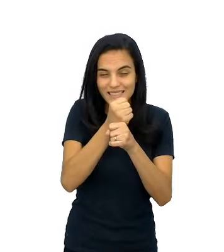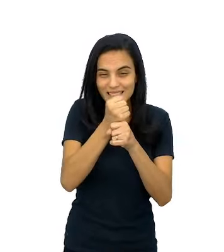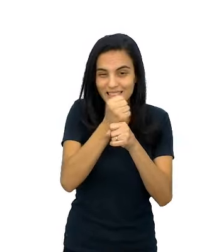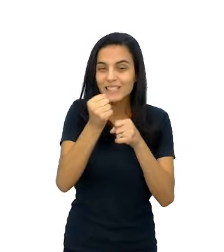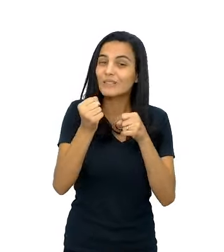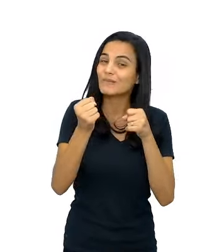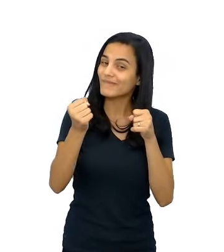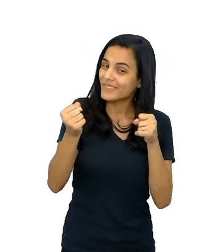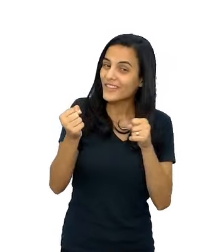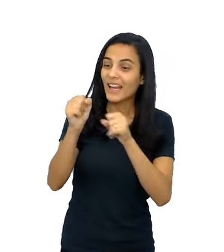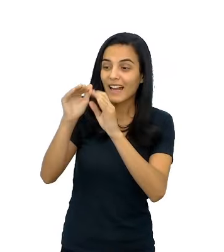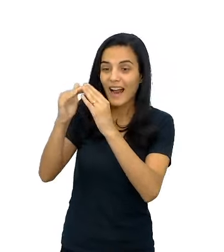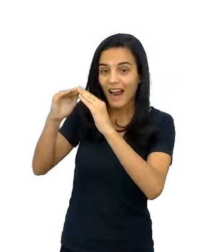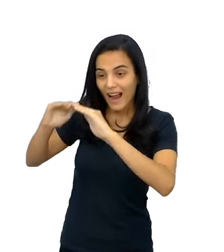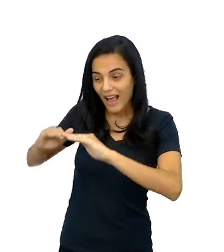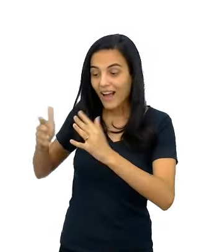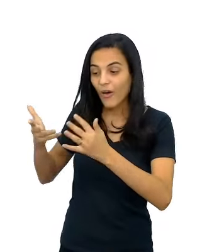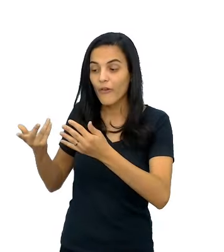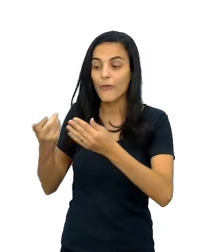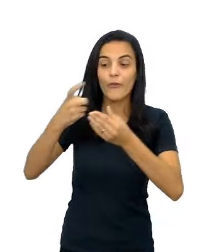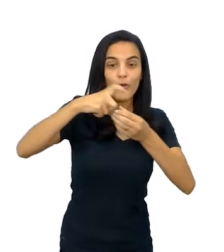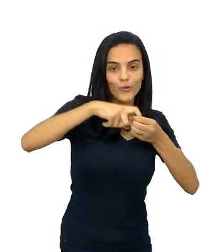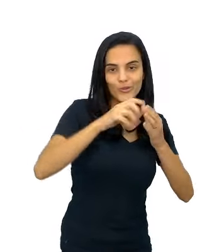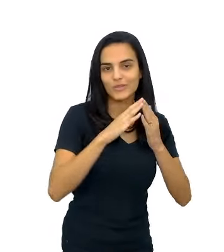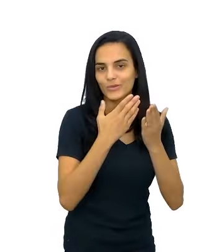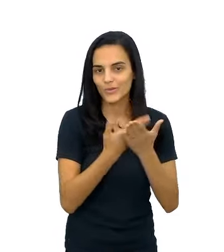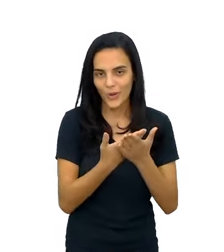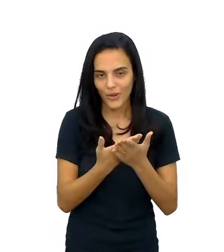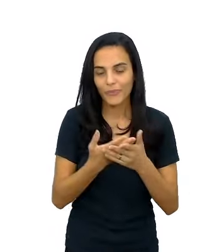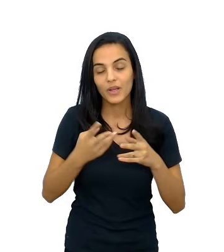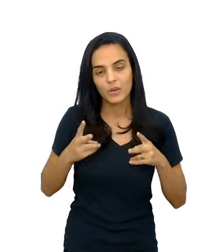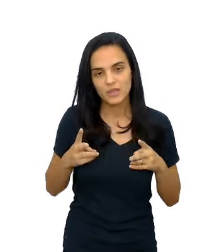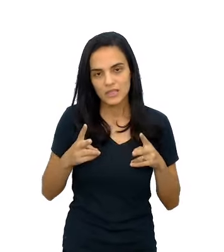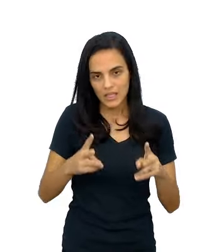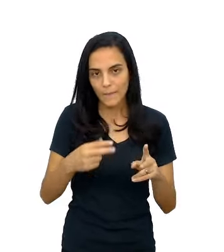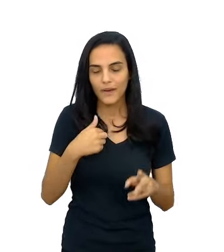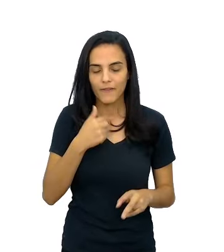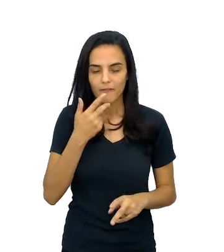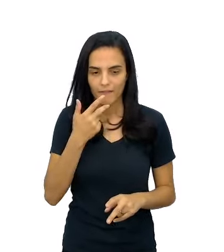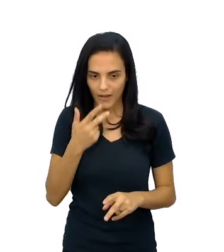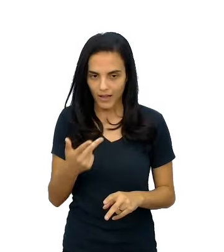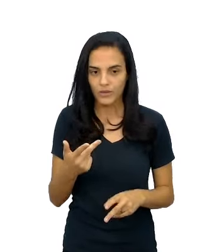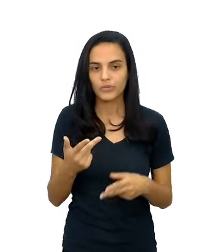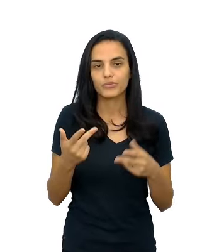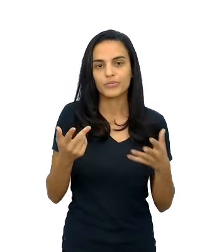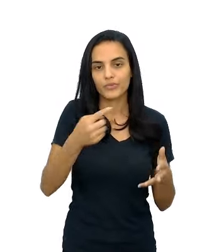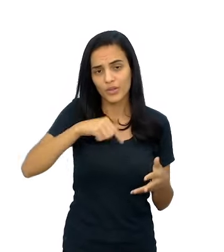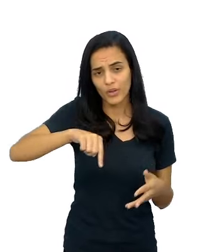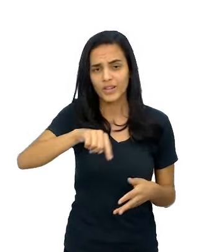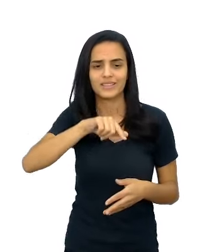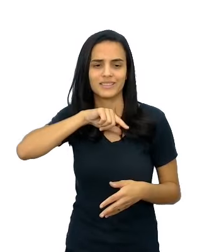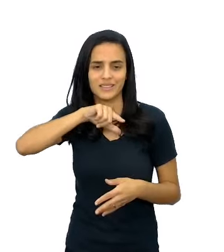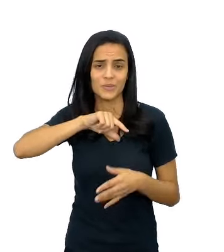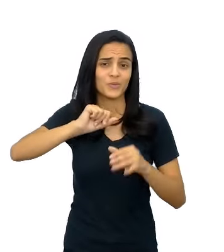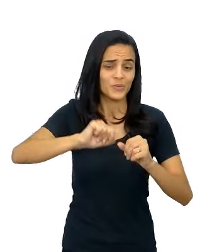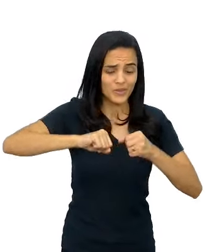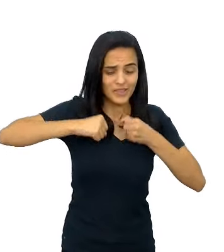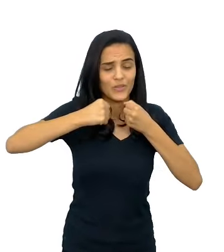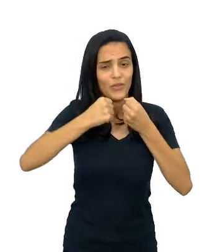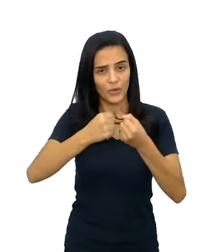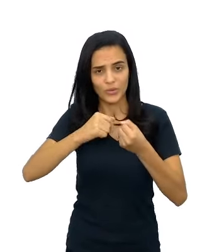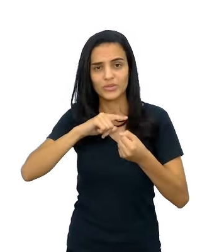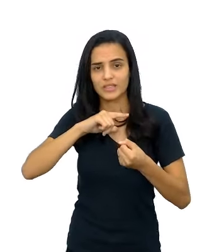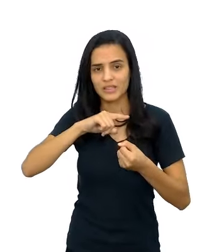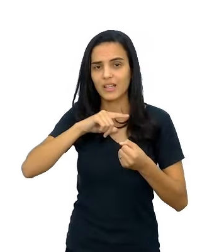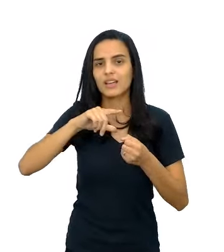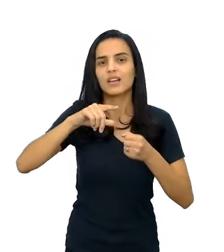entraves pela frente, mas, como, né, a gente sempre comenta, né, nós temos muita garra, muita força, e